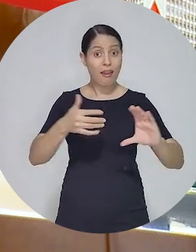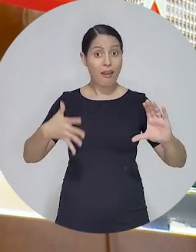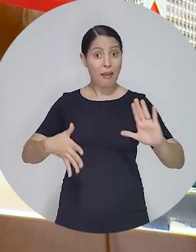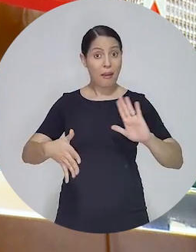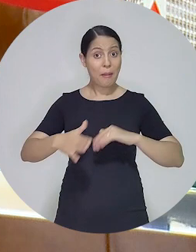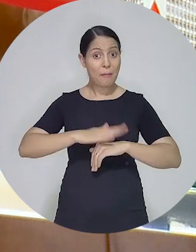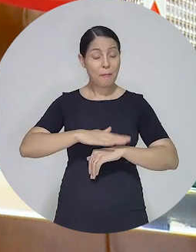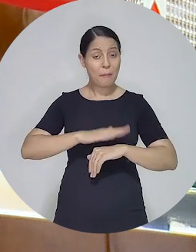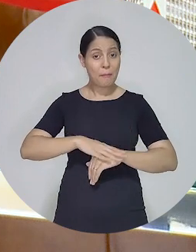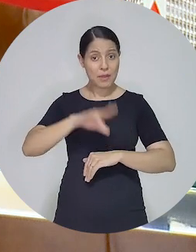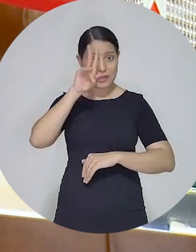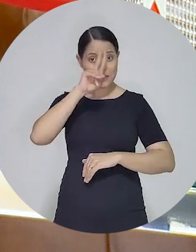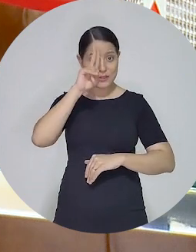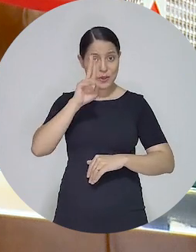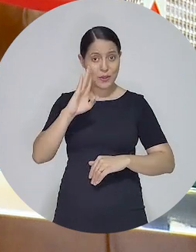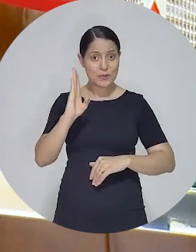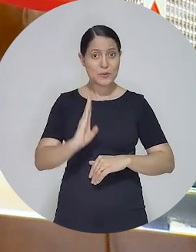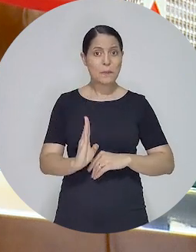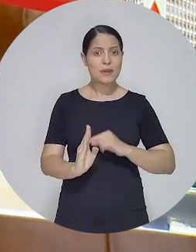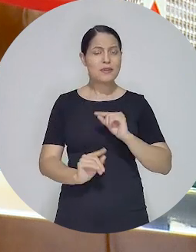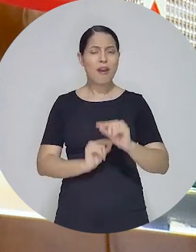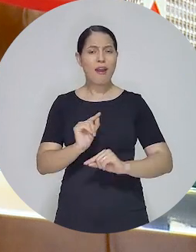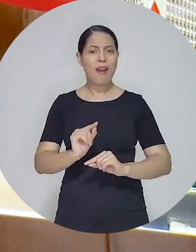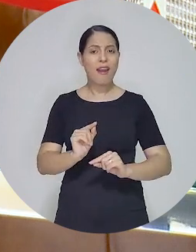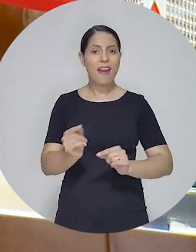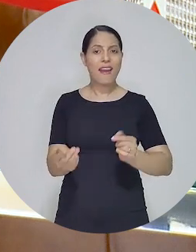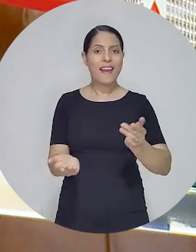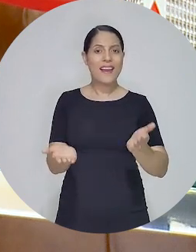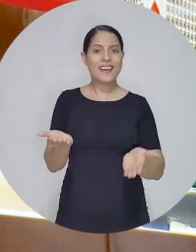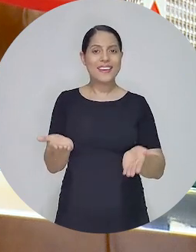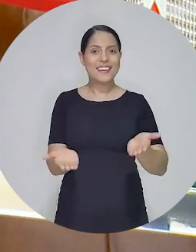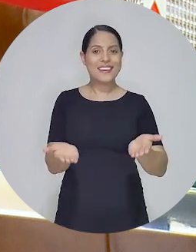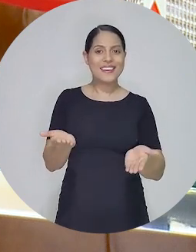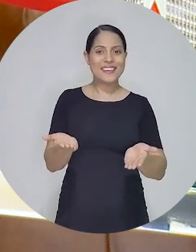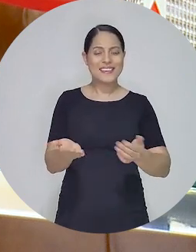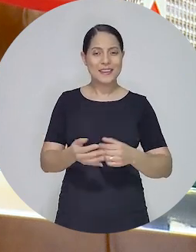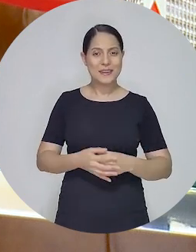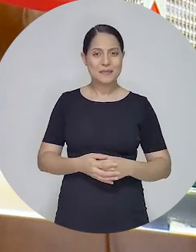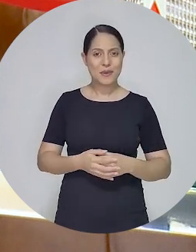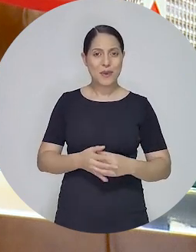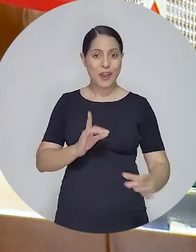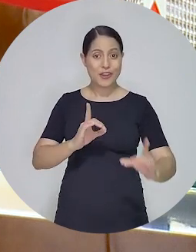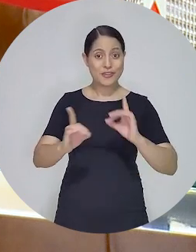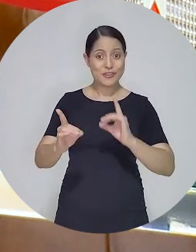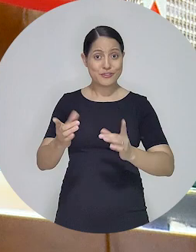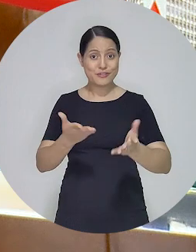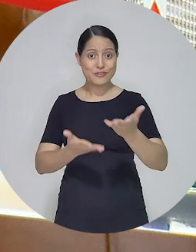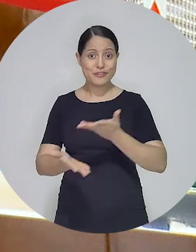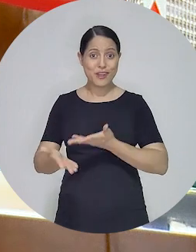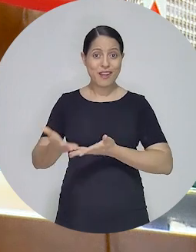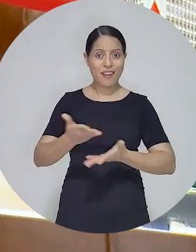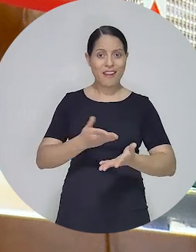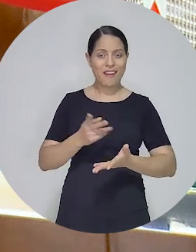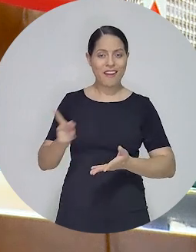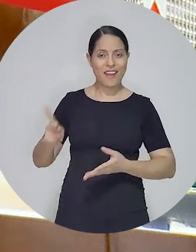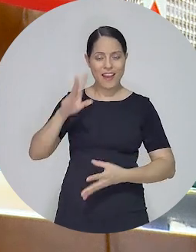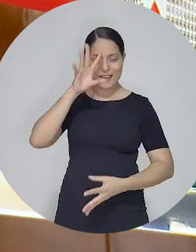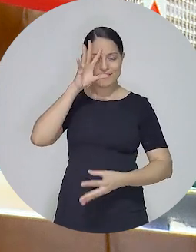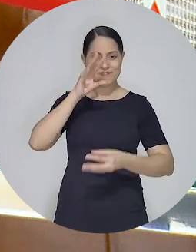muito adequada para este momento histórico. O equilíbrio, o diálogo, a sensatez